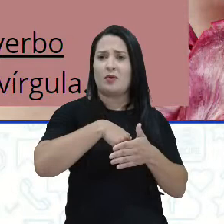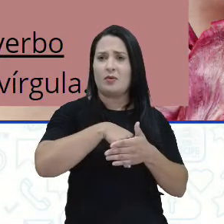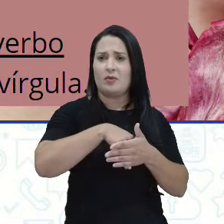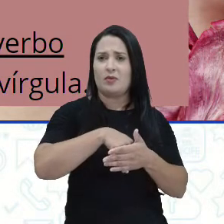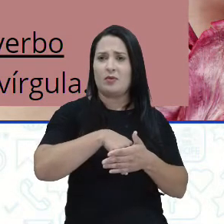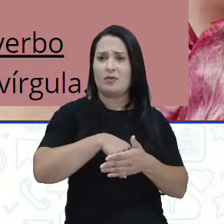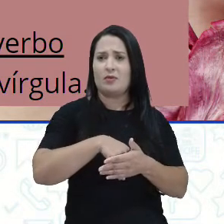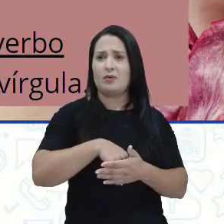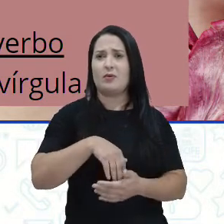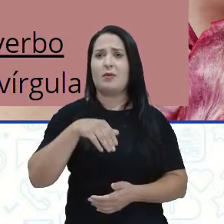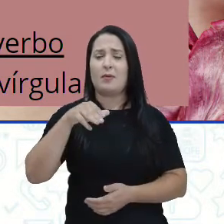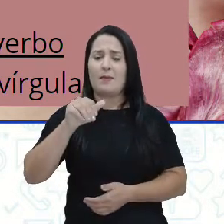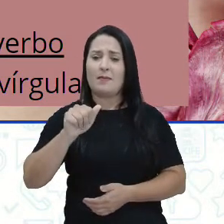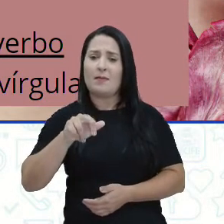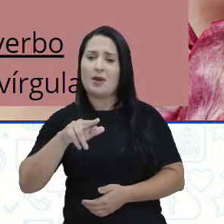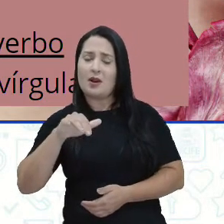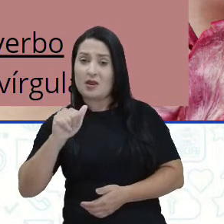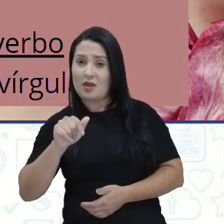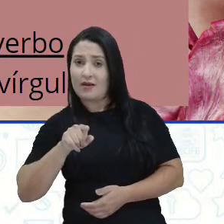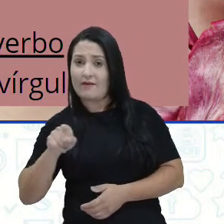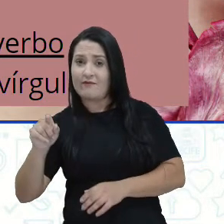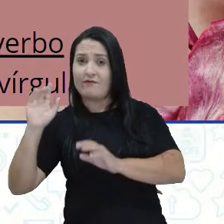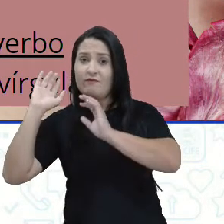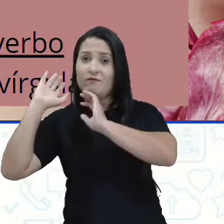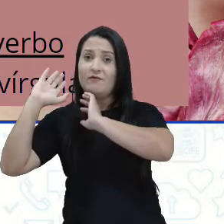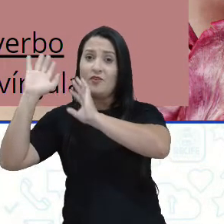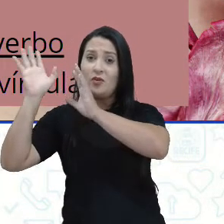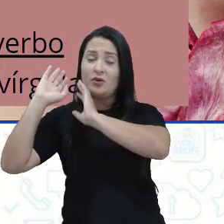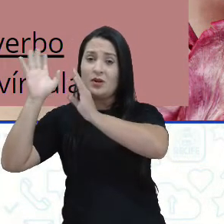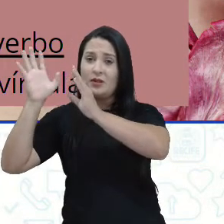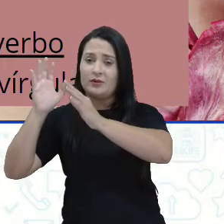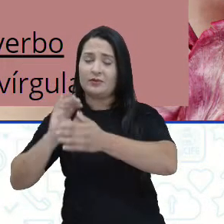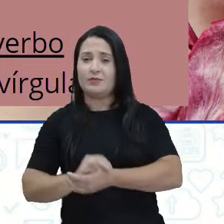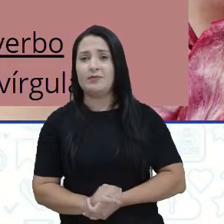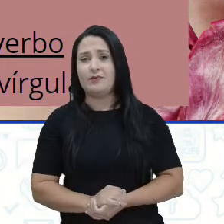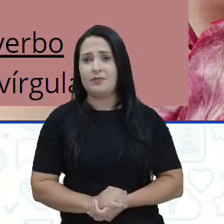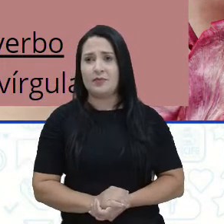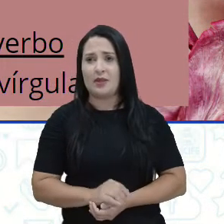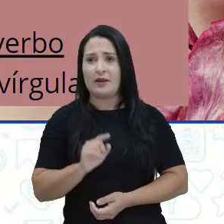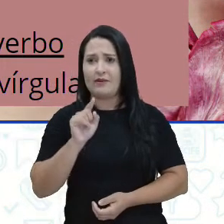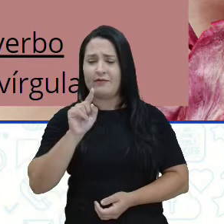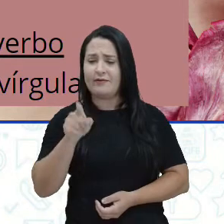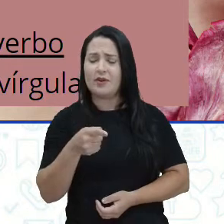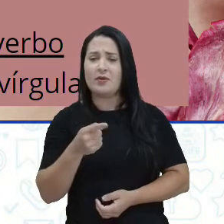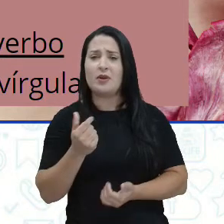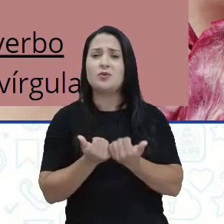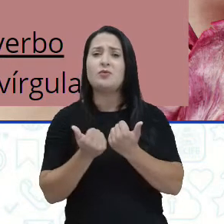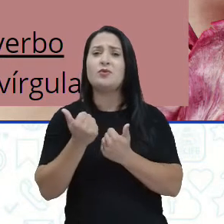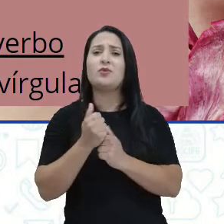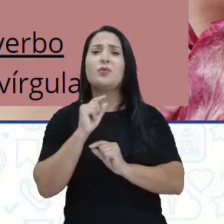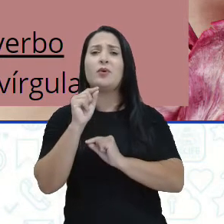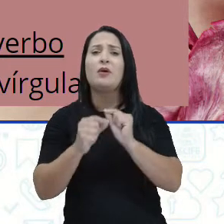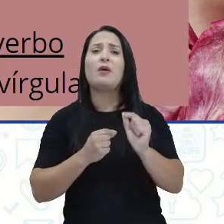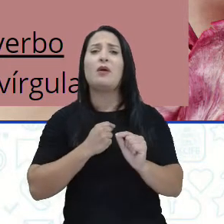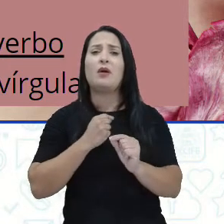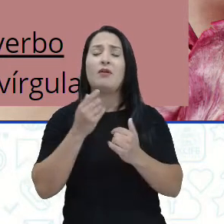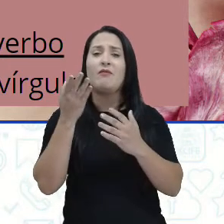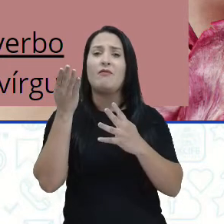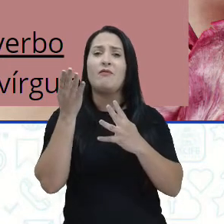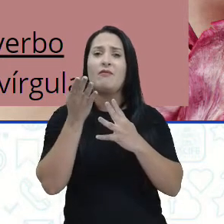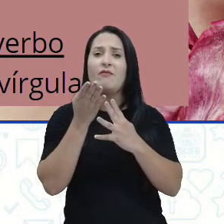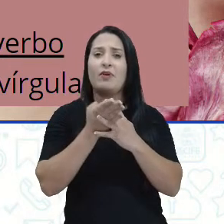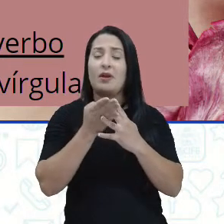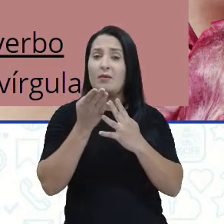Maria, vírgula, de vôlei. Ora, essa vírgula, ela substitui o verbo gostar.